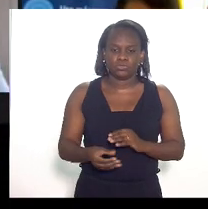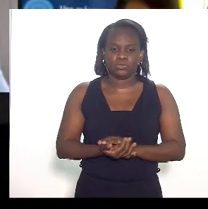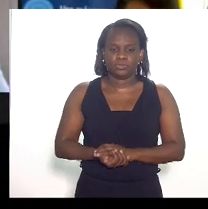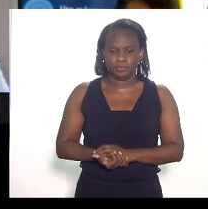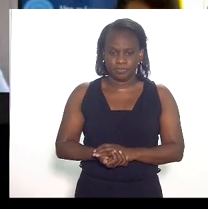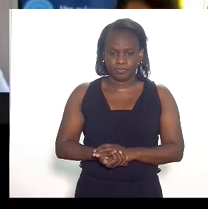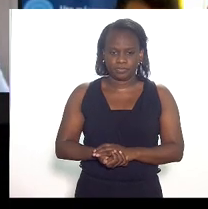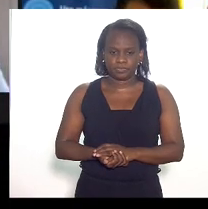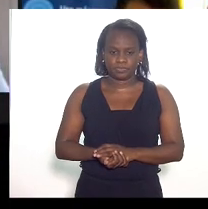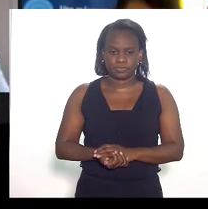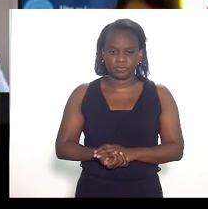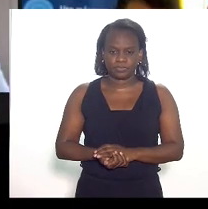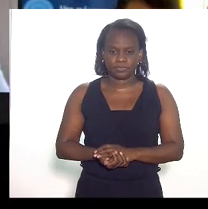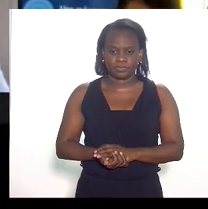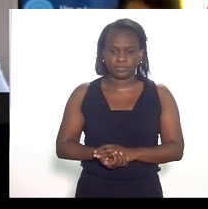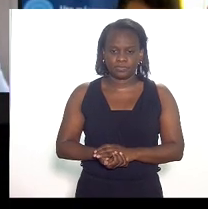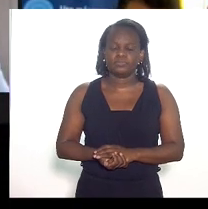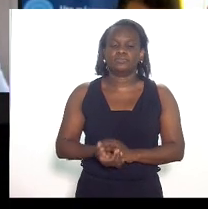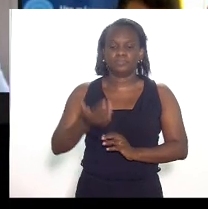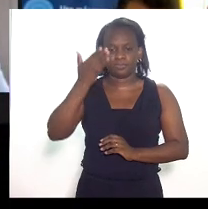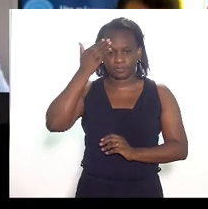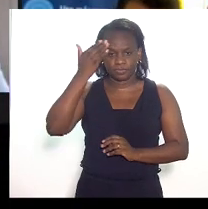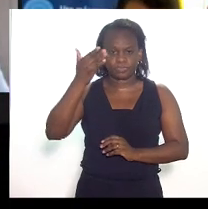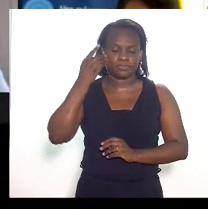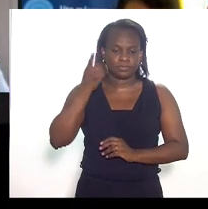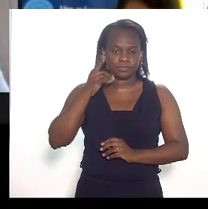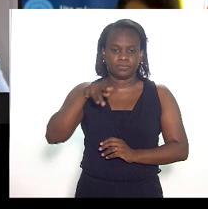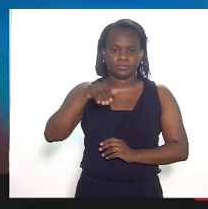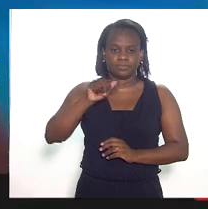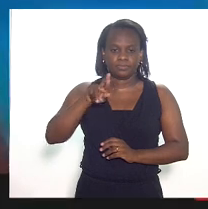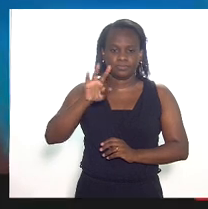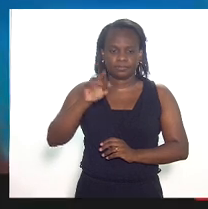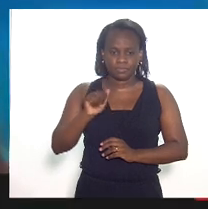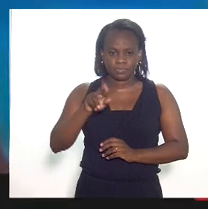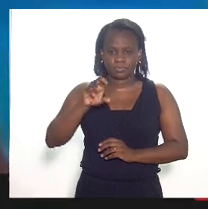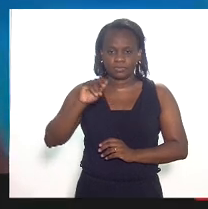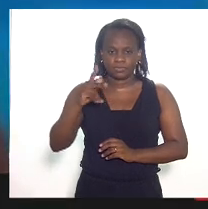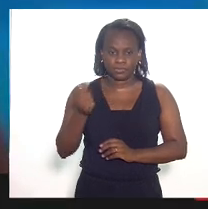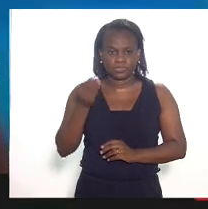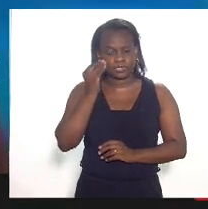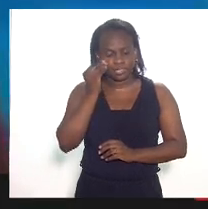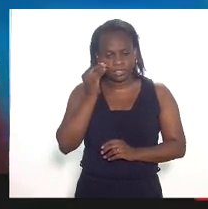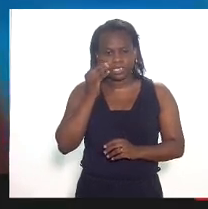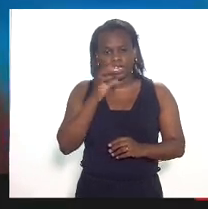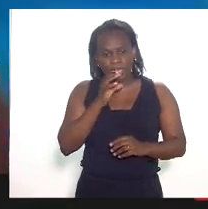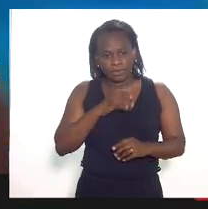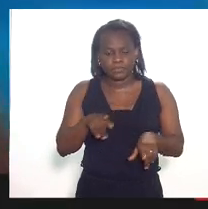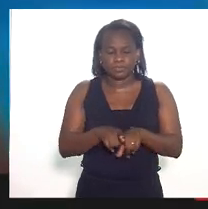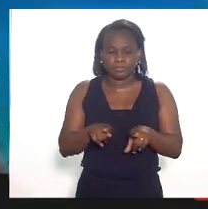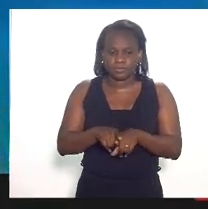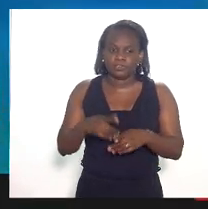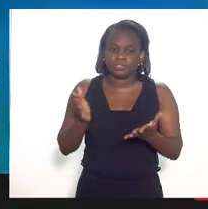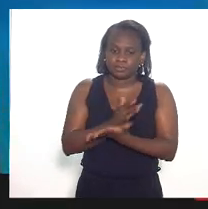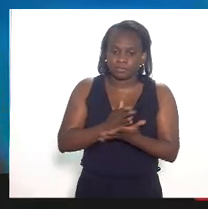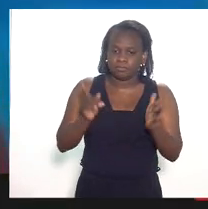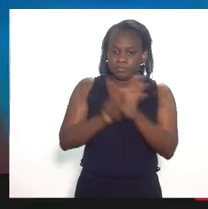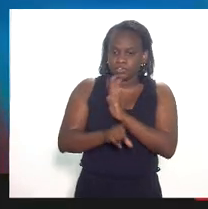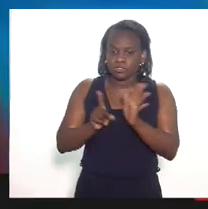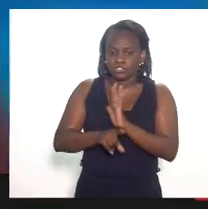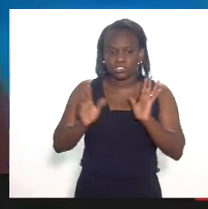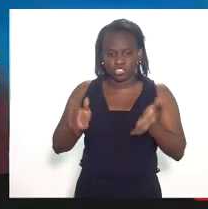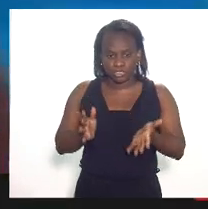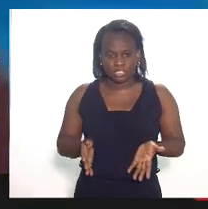Obrigado, deputada Marta Rocha. Vamos tentar ser rápidos também. pode ser algumas perguntas que a senhora já fez que eu